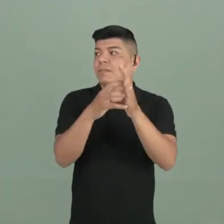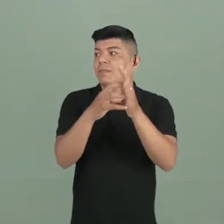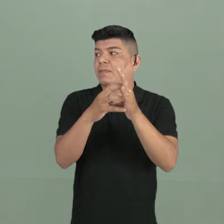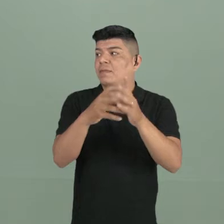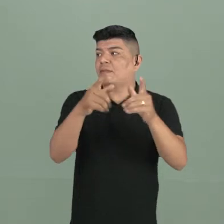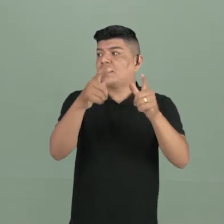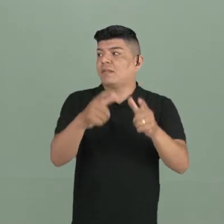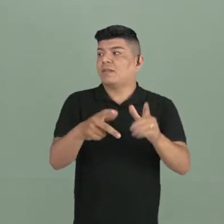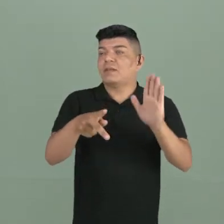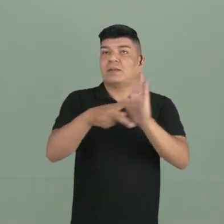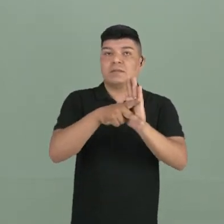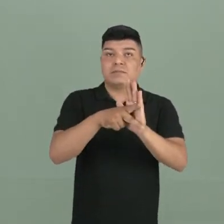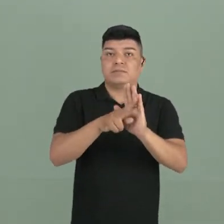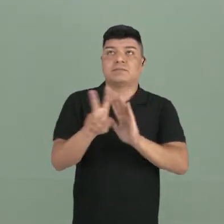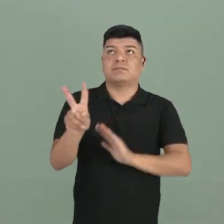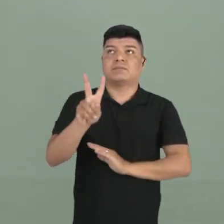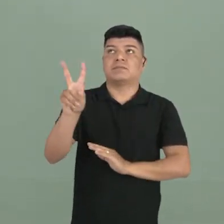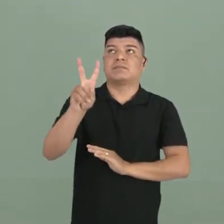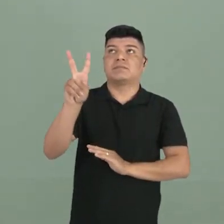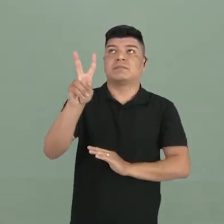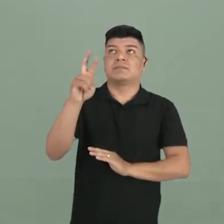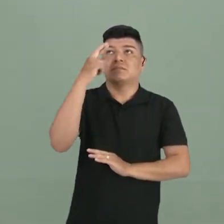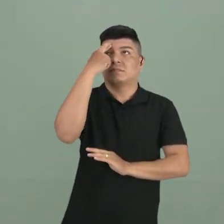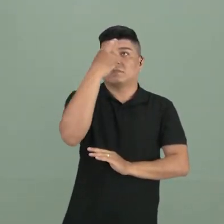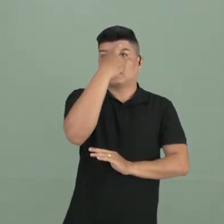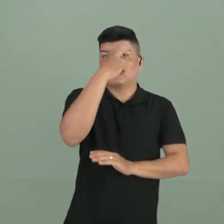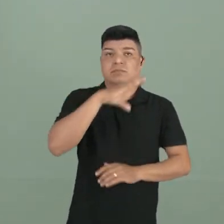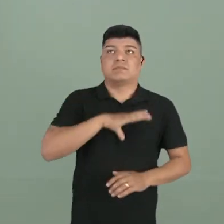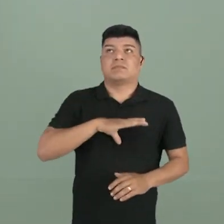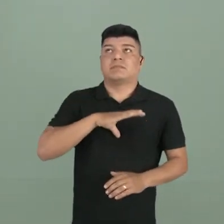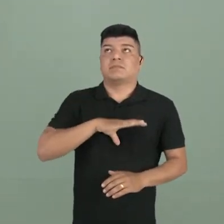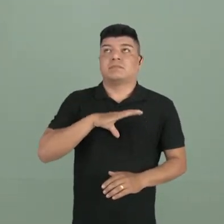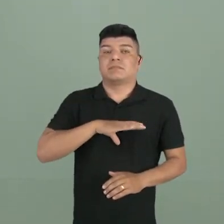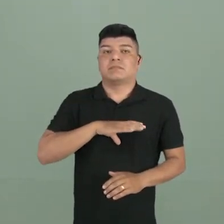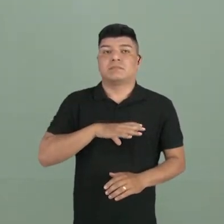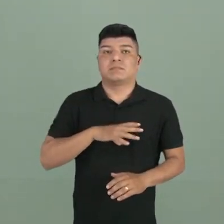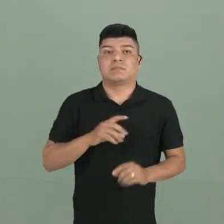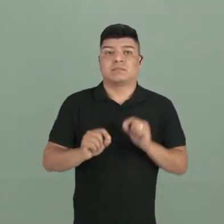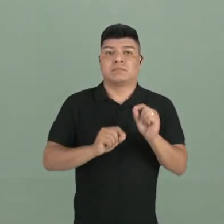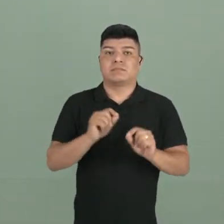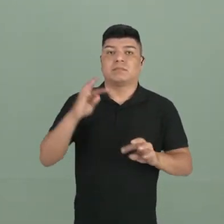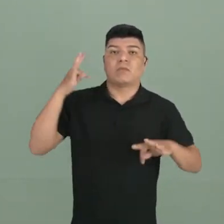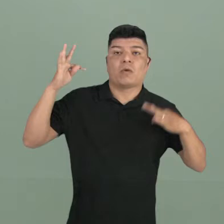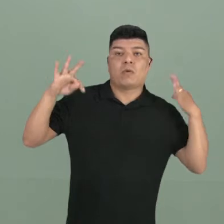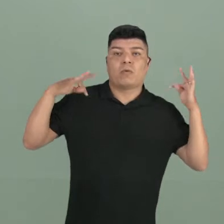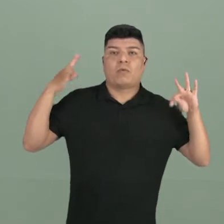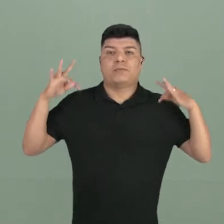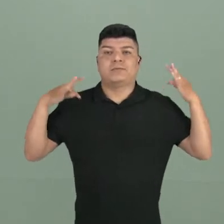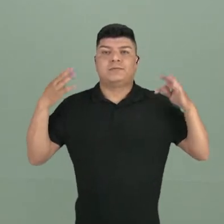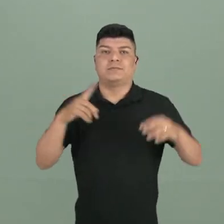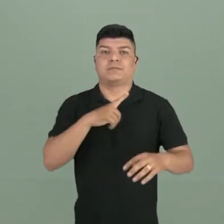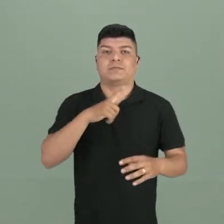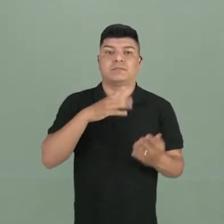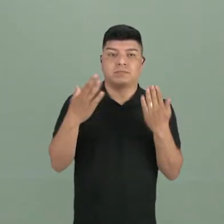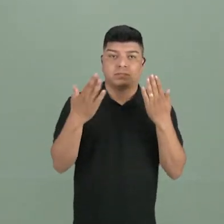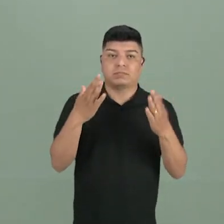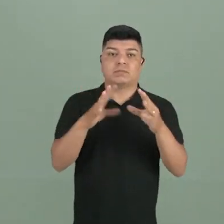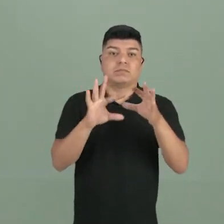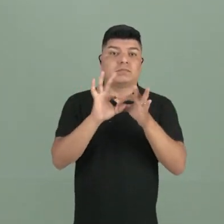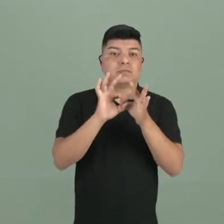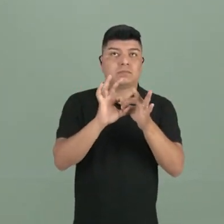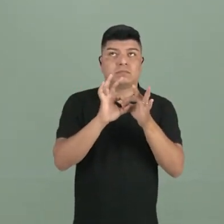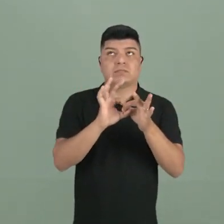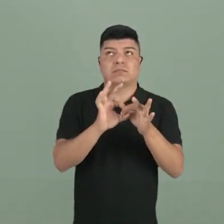naquele lugar e tem um valor histórico para a cidade, que são os pontos turísticos, tem uma relação